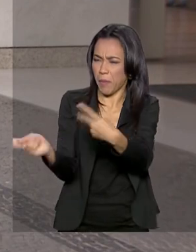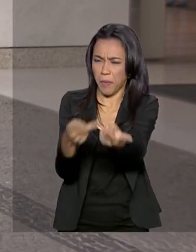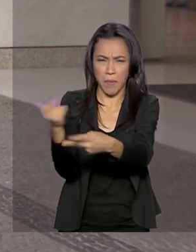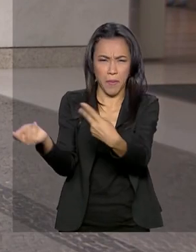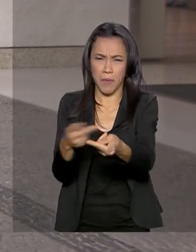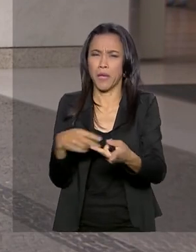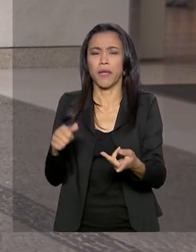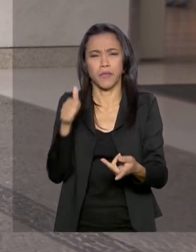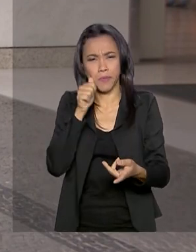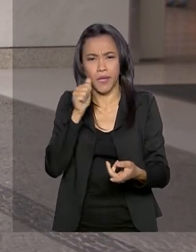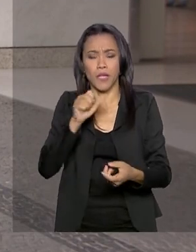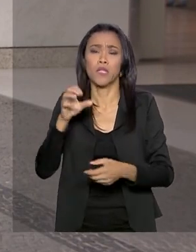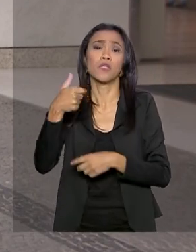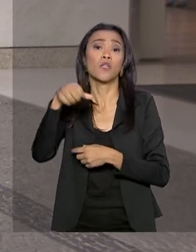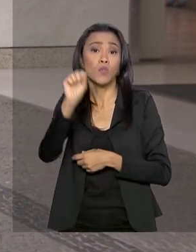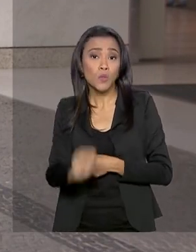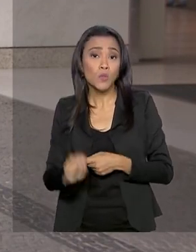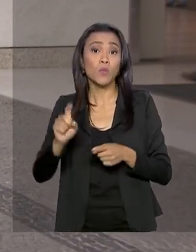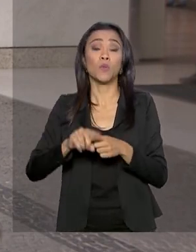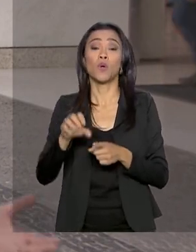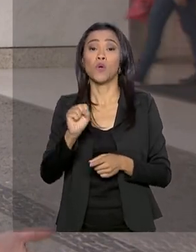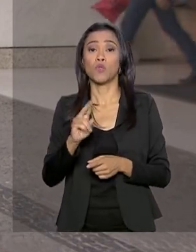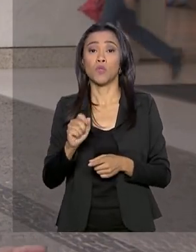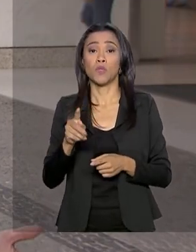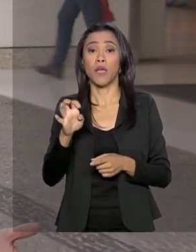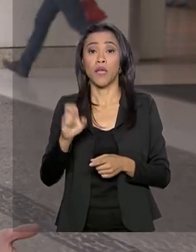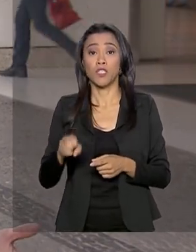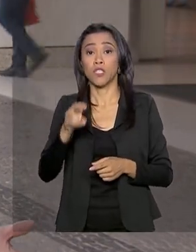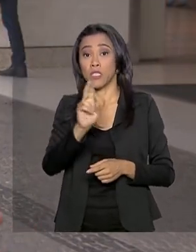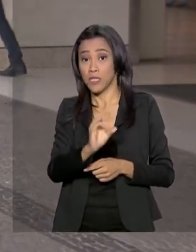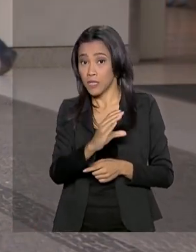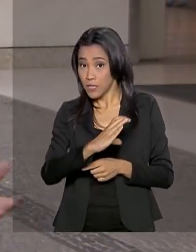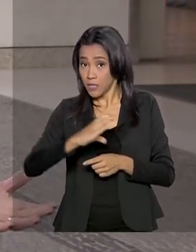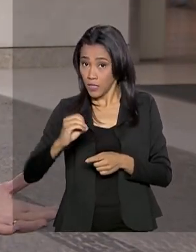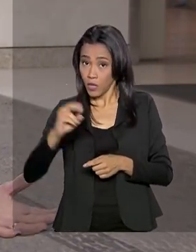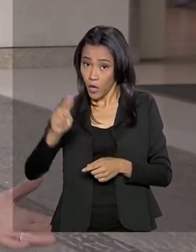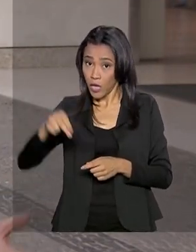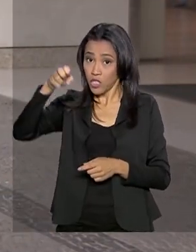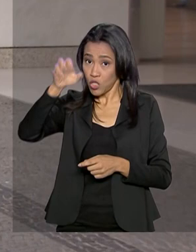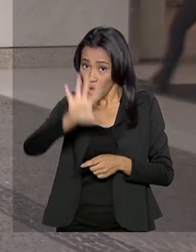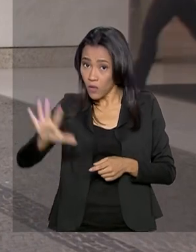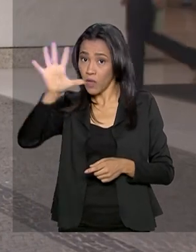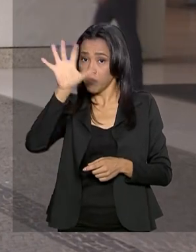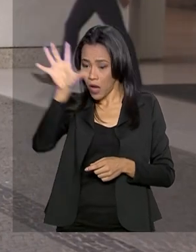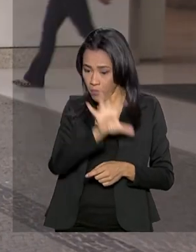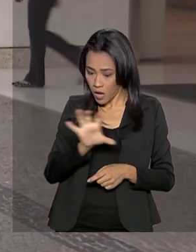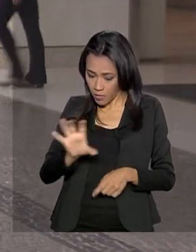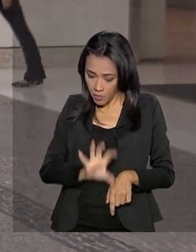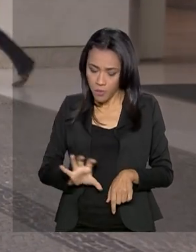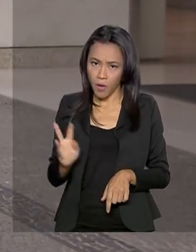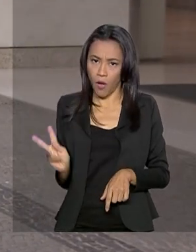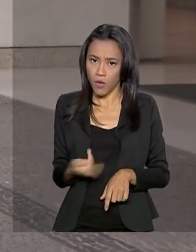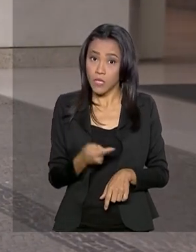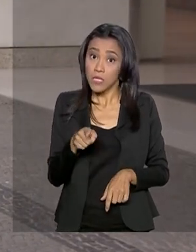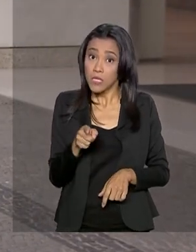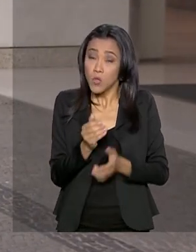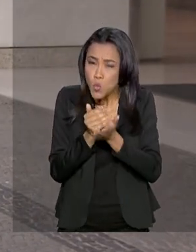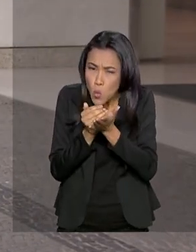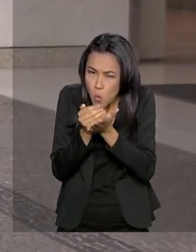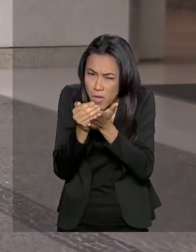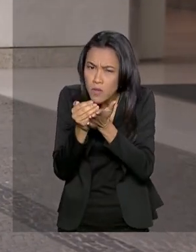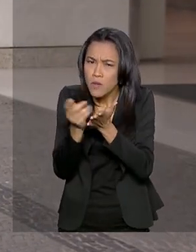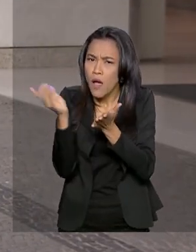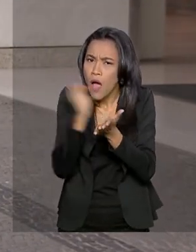das regiões sul sudeste centro-oeste e nordeste do país quando detectado nas fases iniciais ele pode ser